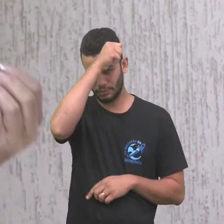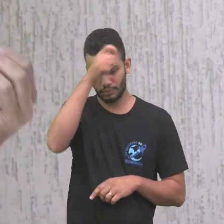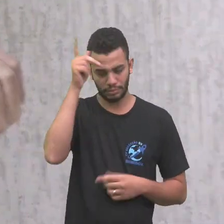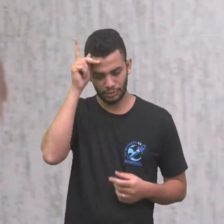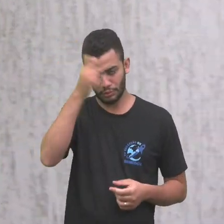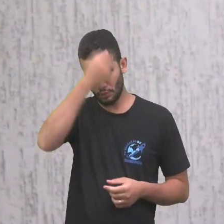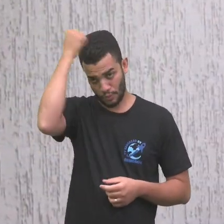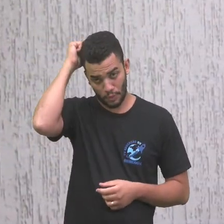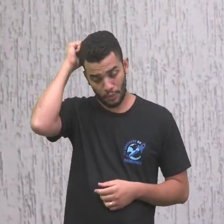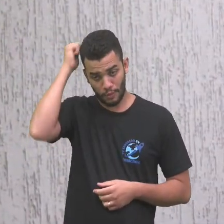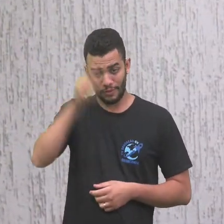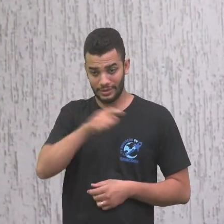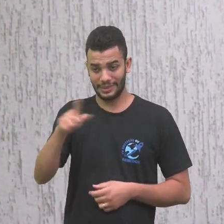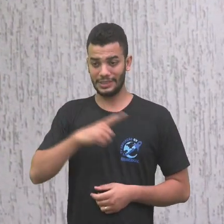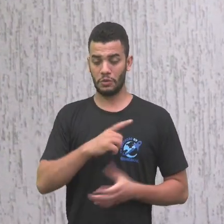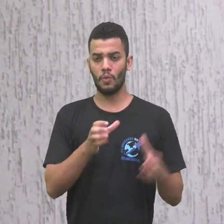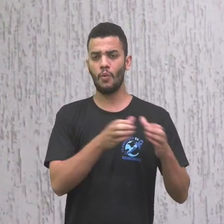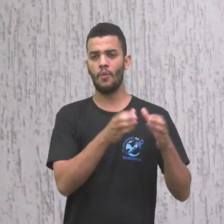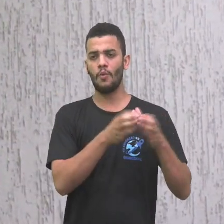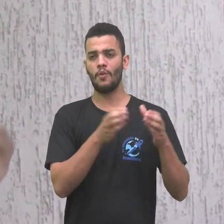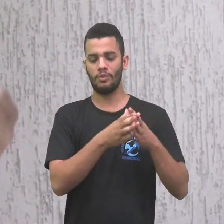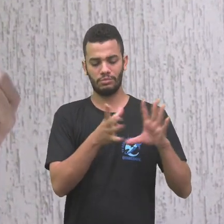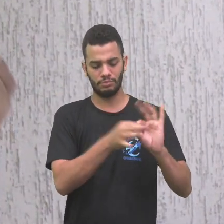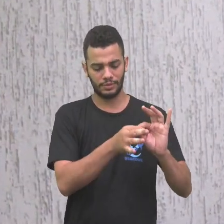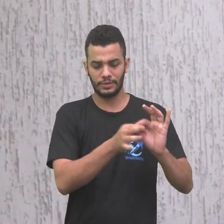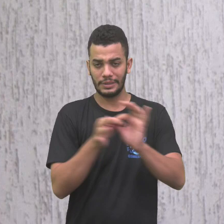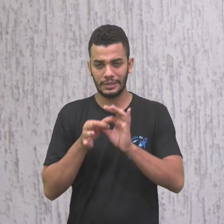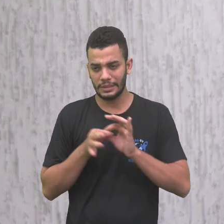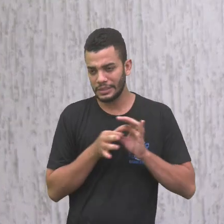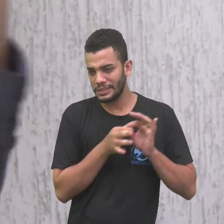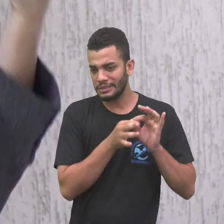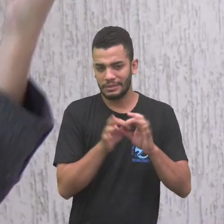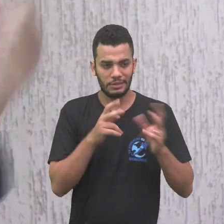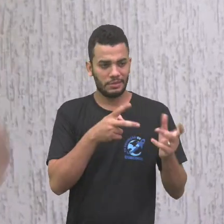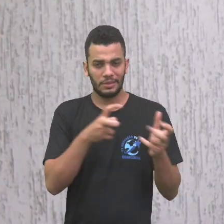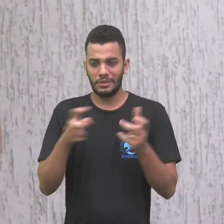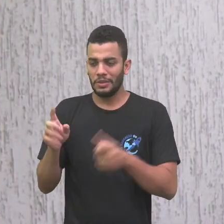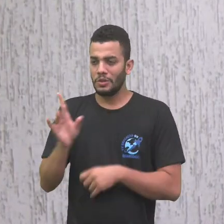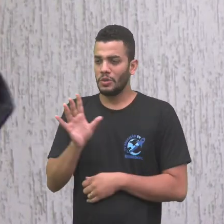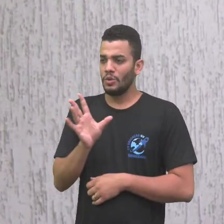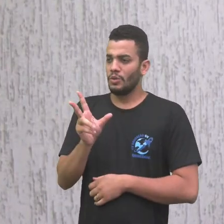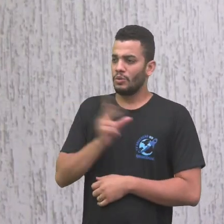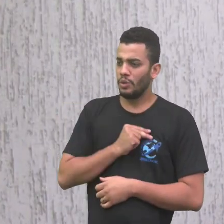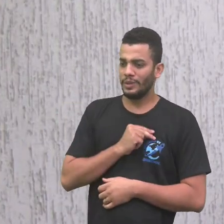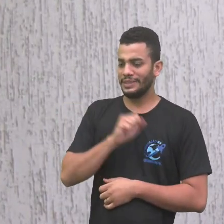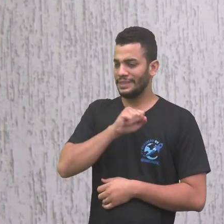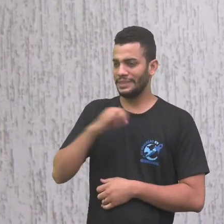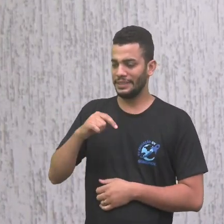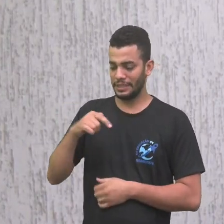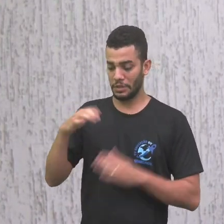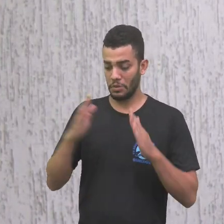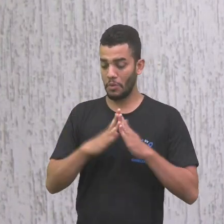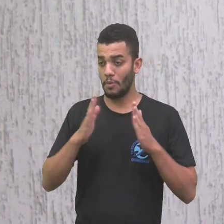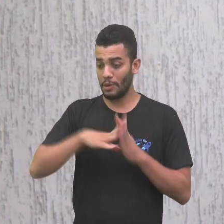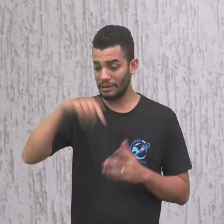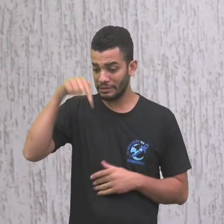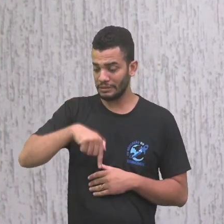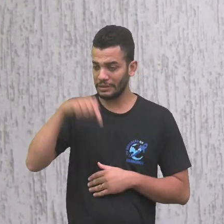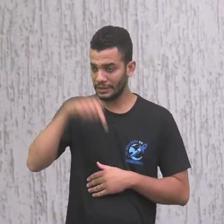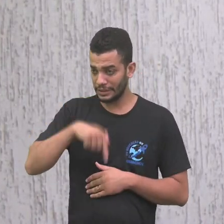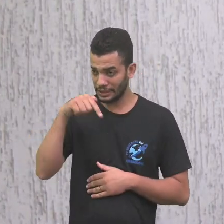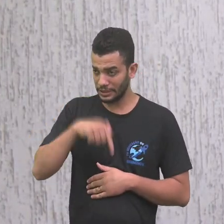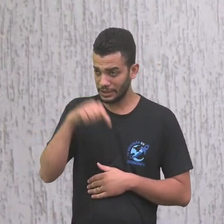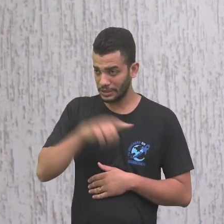muito unido. Eu estava conversando com elas aqui agora, eu falei assim, gente, que vontade que se eu morasse aqui, com certeza os meus filhos estudariam em algumas das